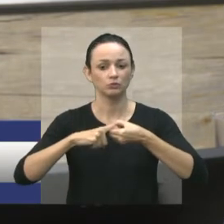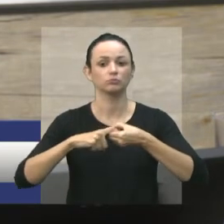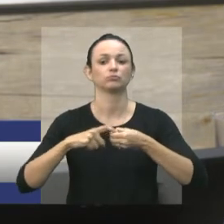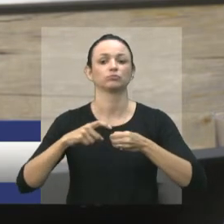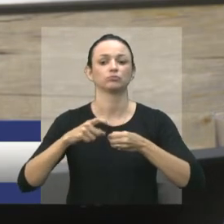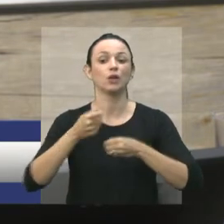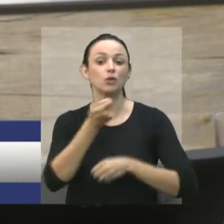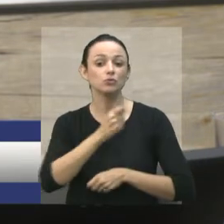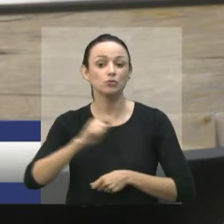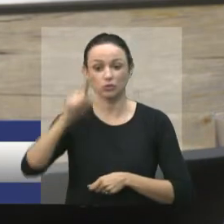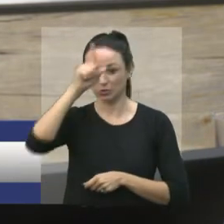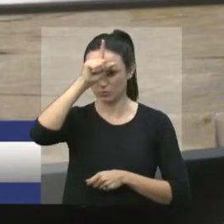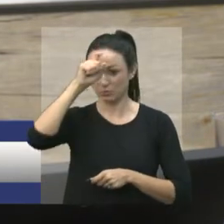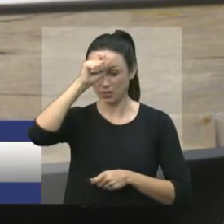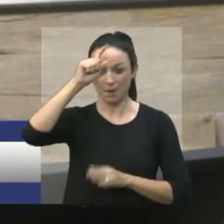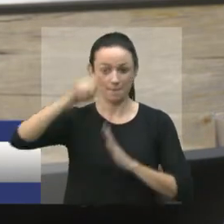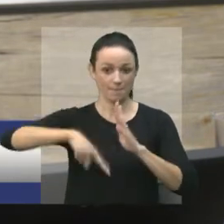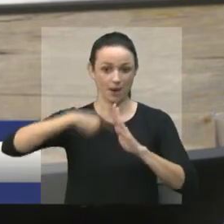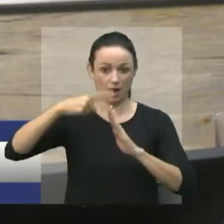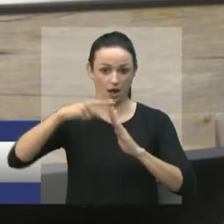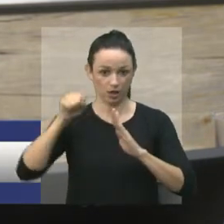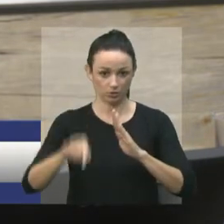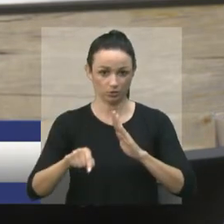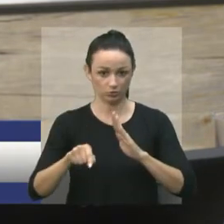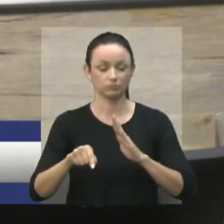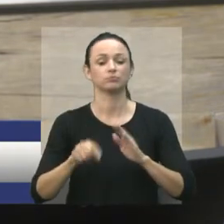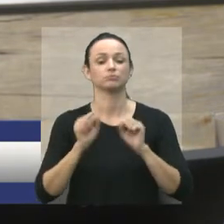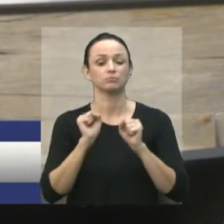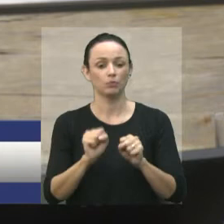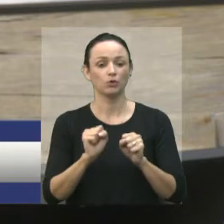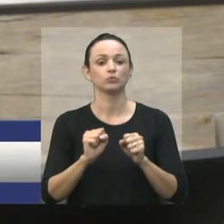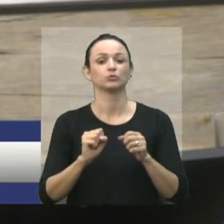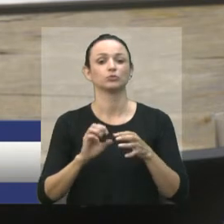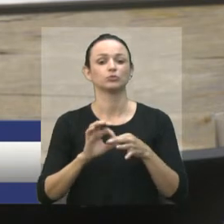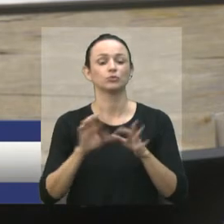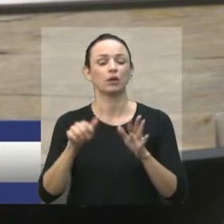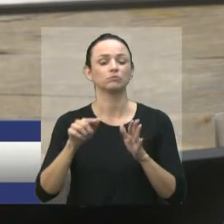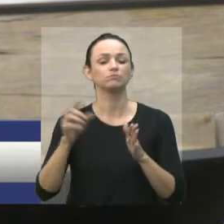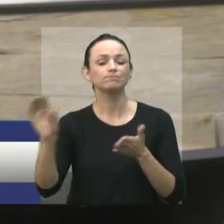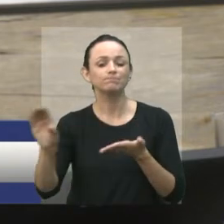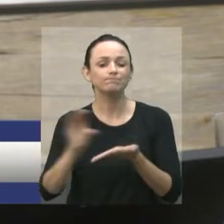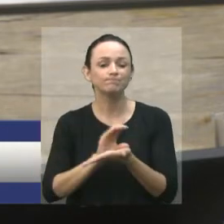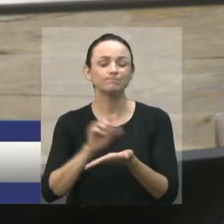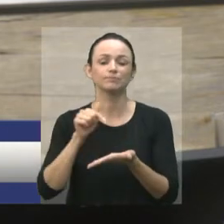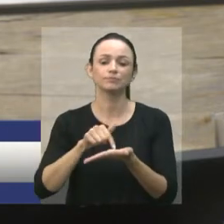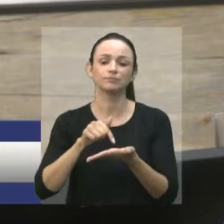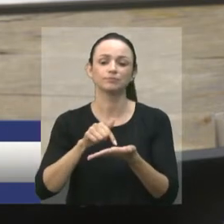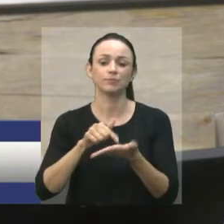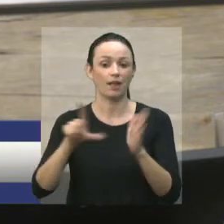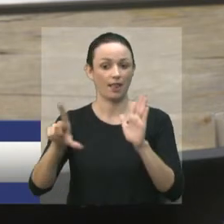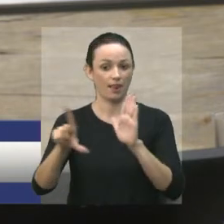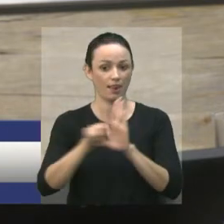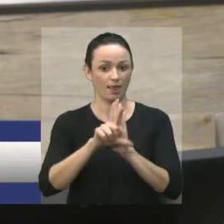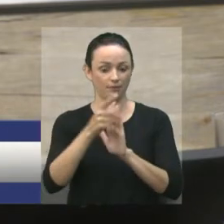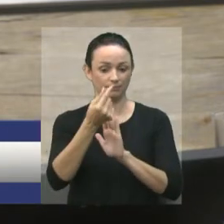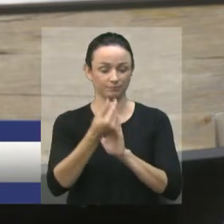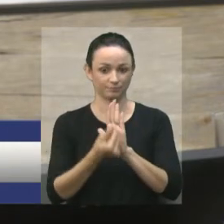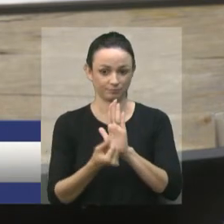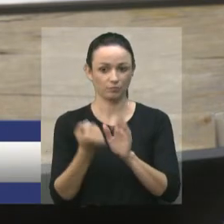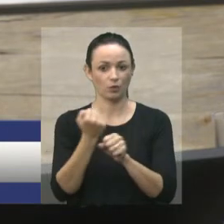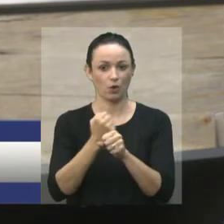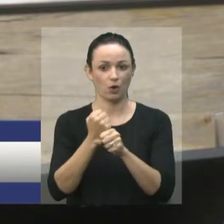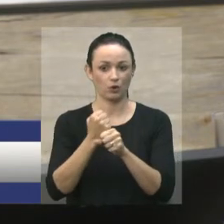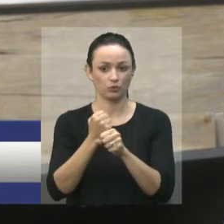Associação Hospitalar Teresa Perlate, prevendo que sejam deixados os recursos correspondentes na lei orçamentária para o